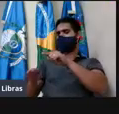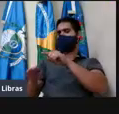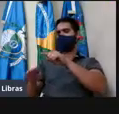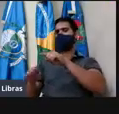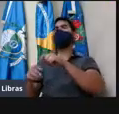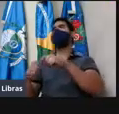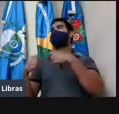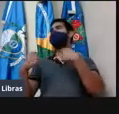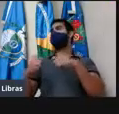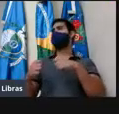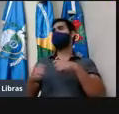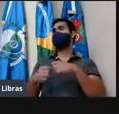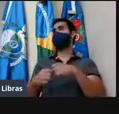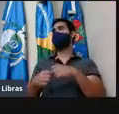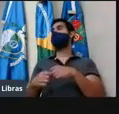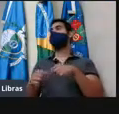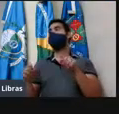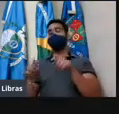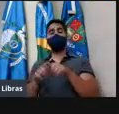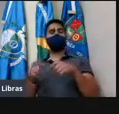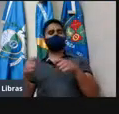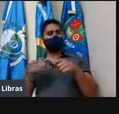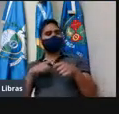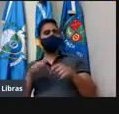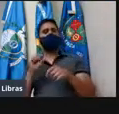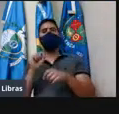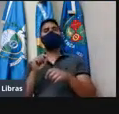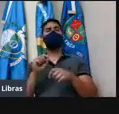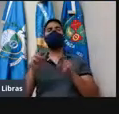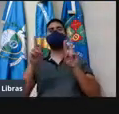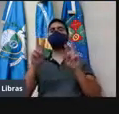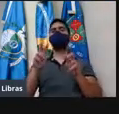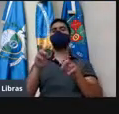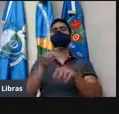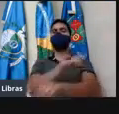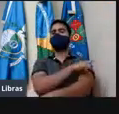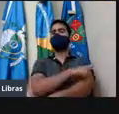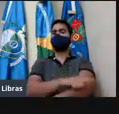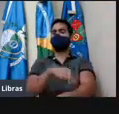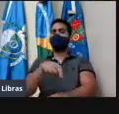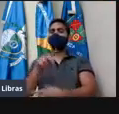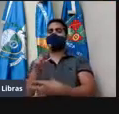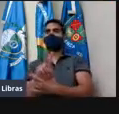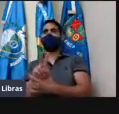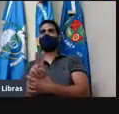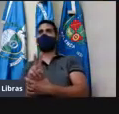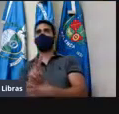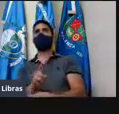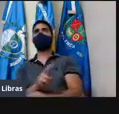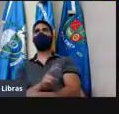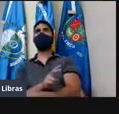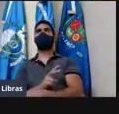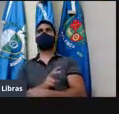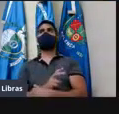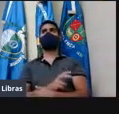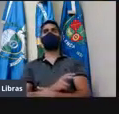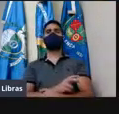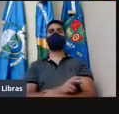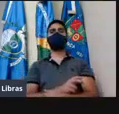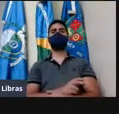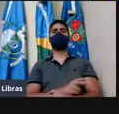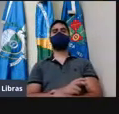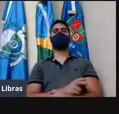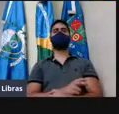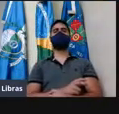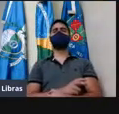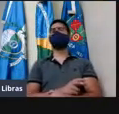desafio que os gestores têm que ter no que diz respeito à educação no município de Valença. E quando a gente fala sobre